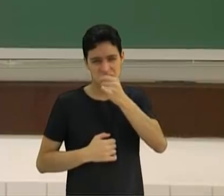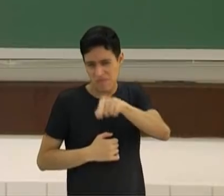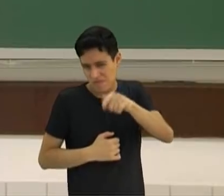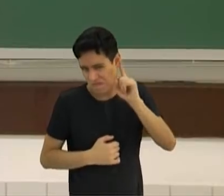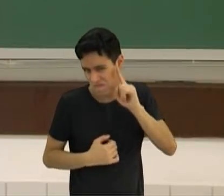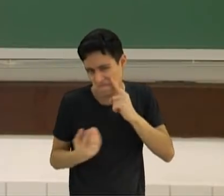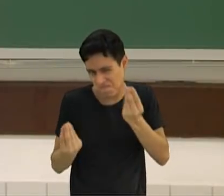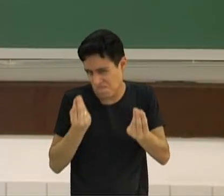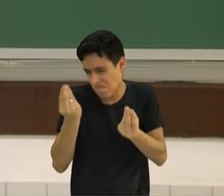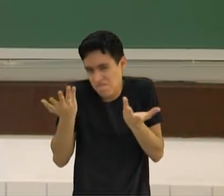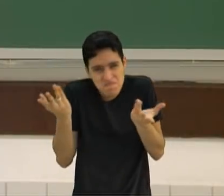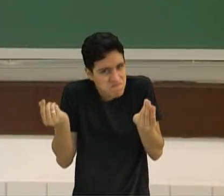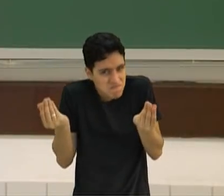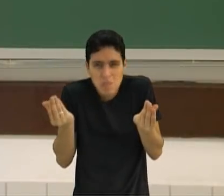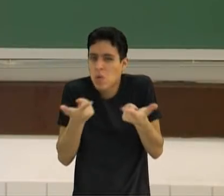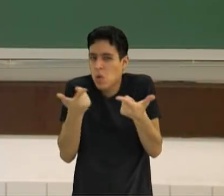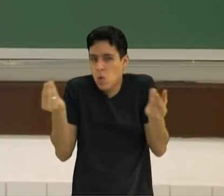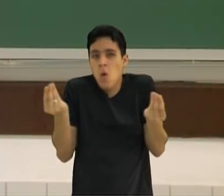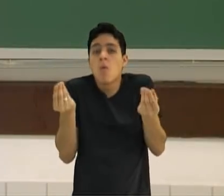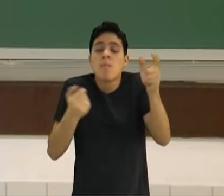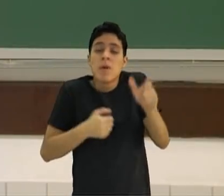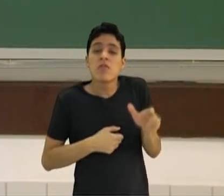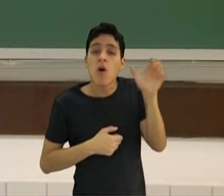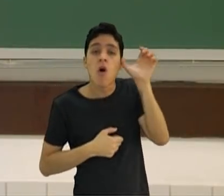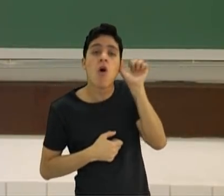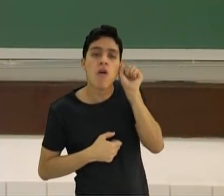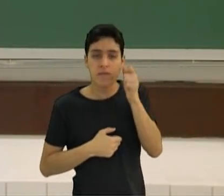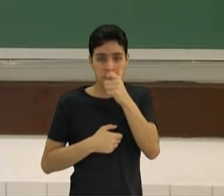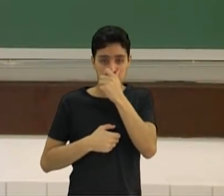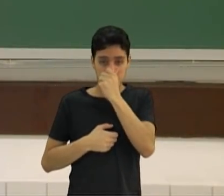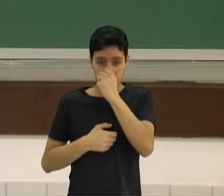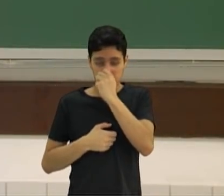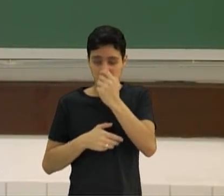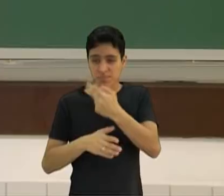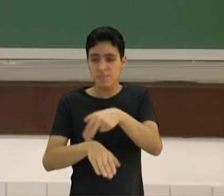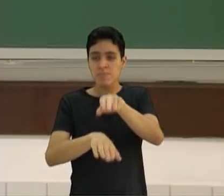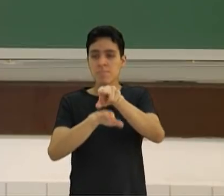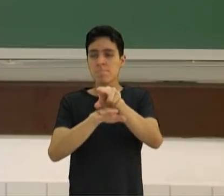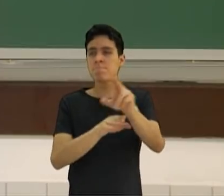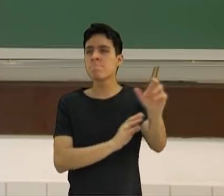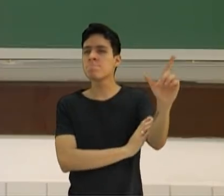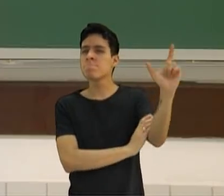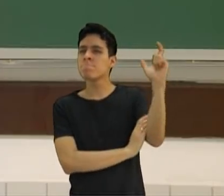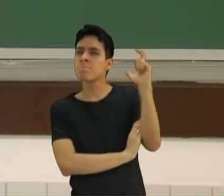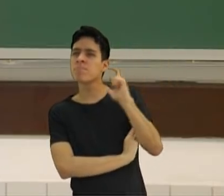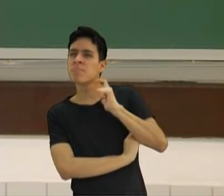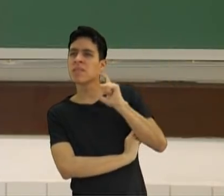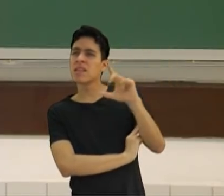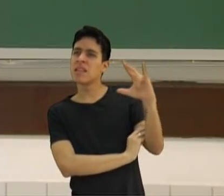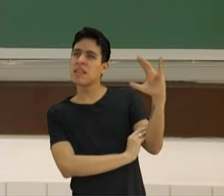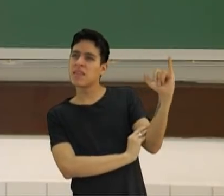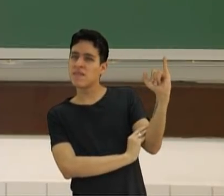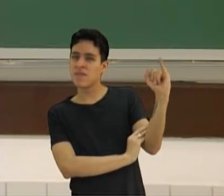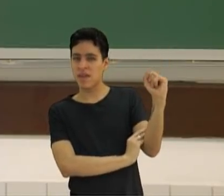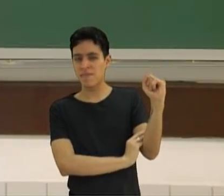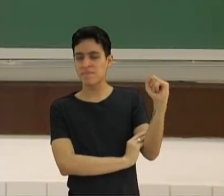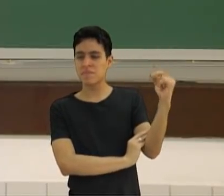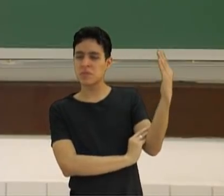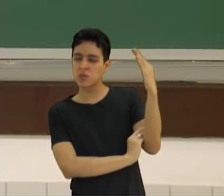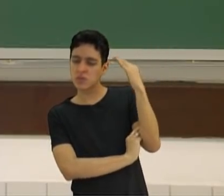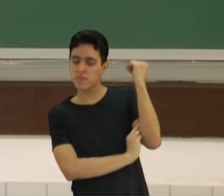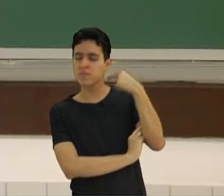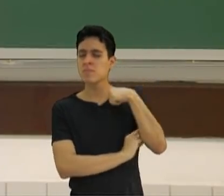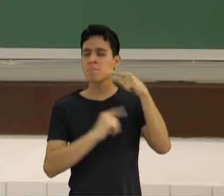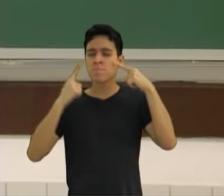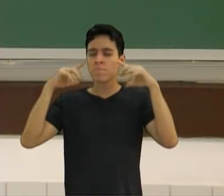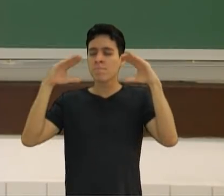e você escuta alguém chamando seu nome, igual o meu, por exemplo. Lívia! E aí, de olho fechado, eu sei que é a minha mãe me chamando. Como que eu